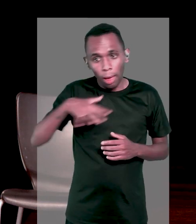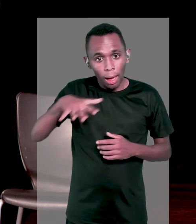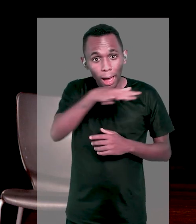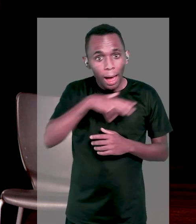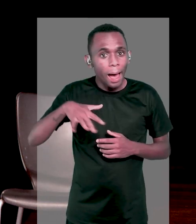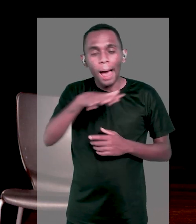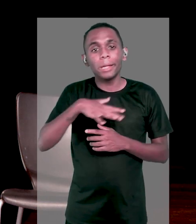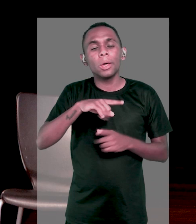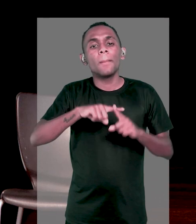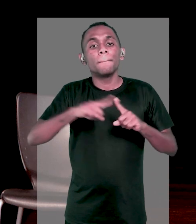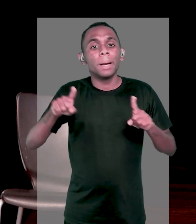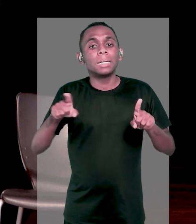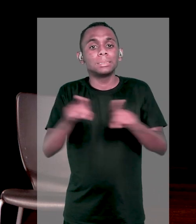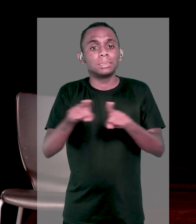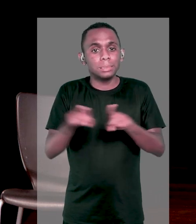e